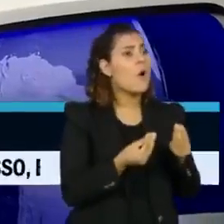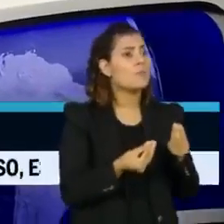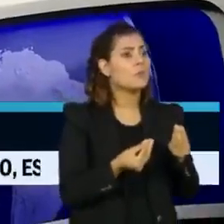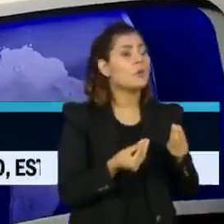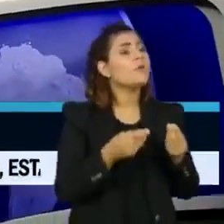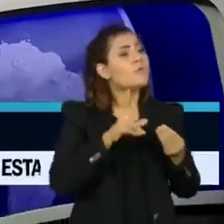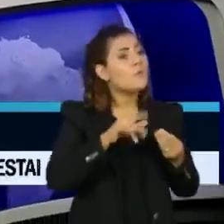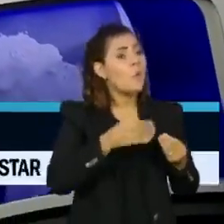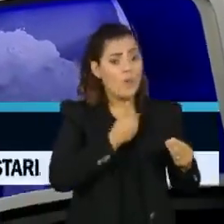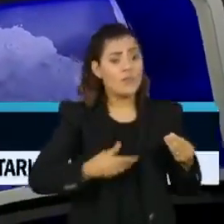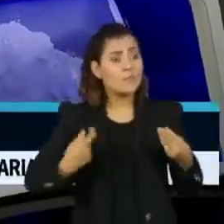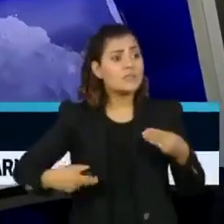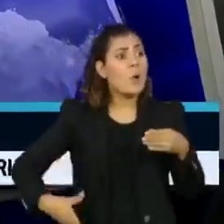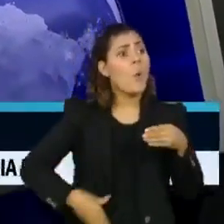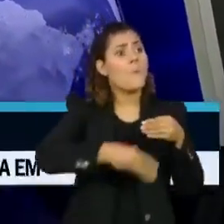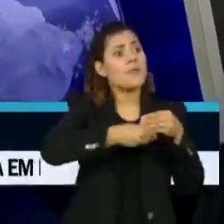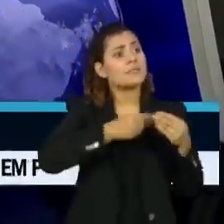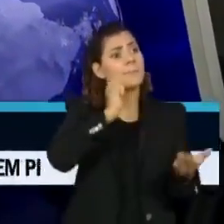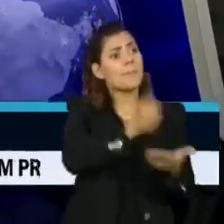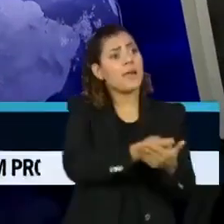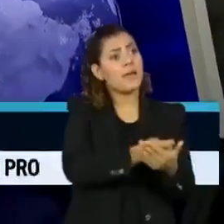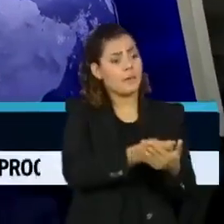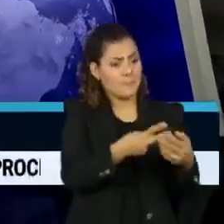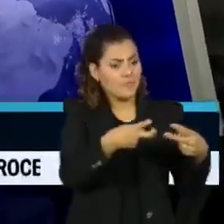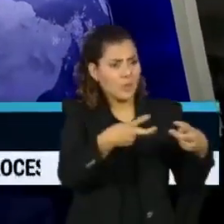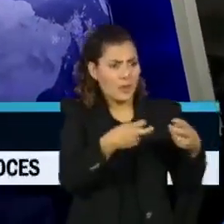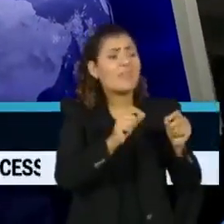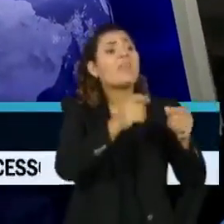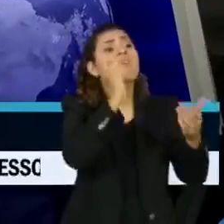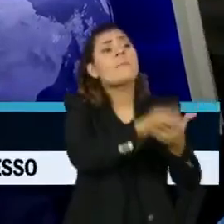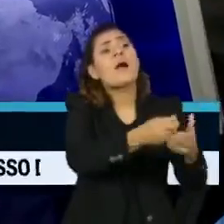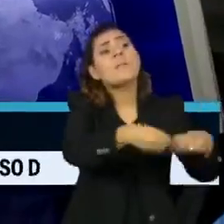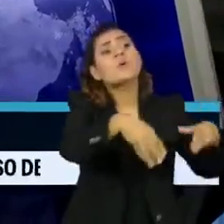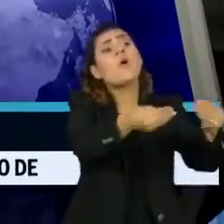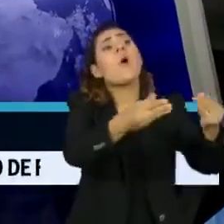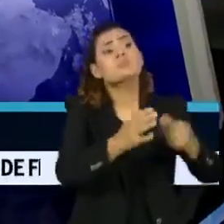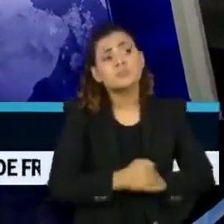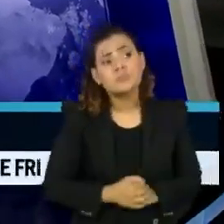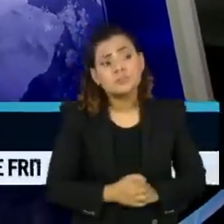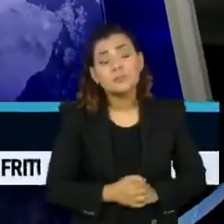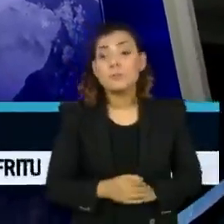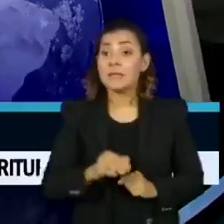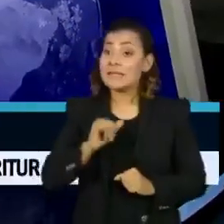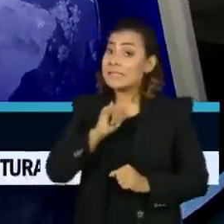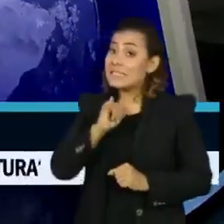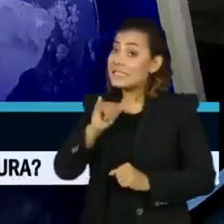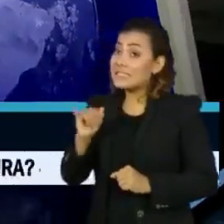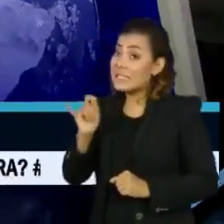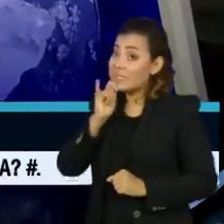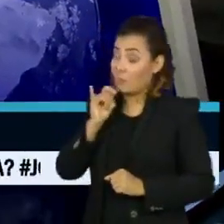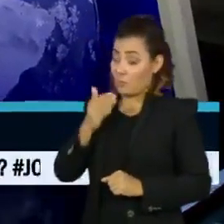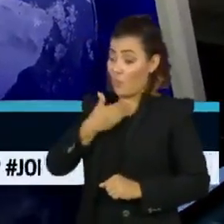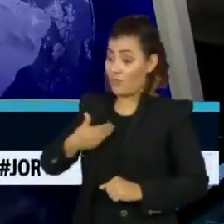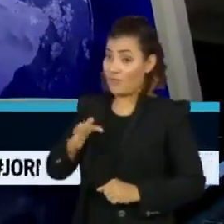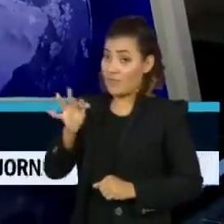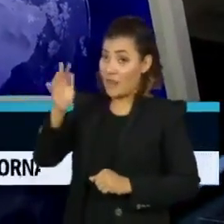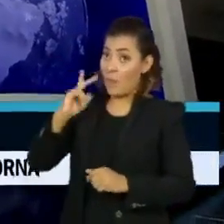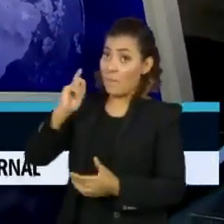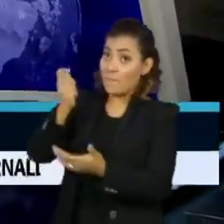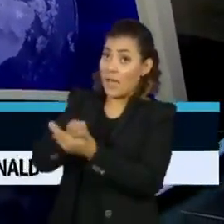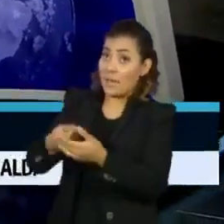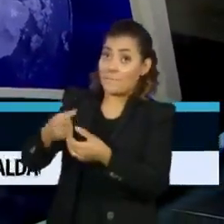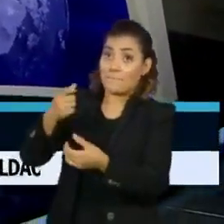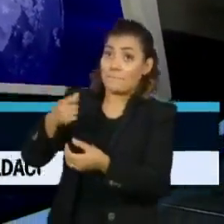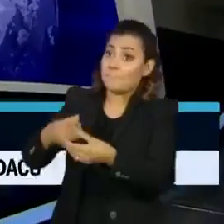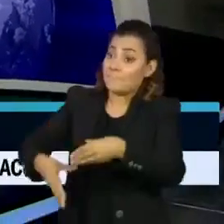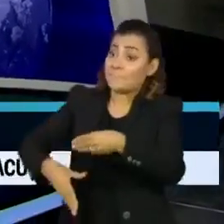a Petrobras, a estatal. Quem vai pagar por esse prejuízo e como? Ora, se o Tesouro saca dos seus recursos para pagar qualquer prejuízo,